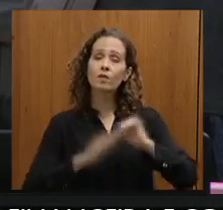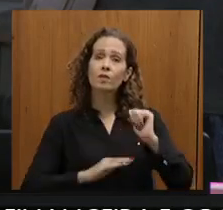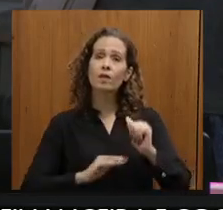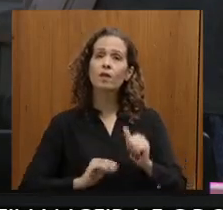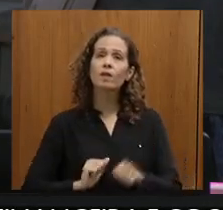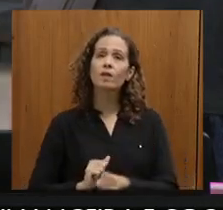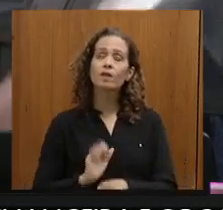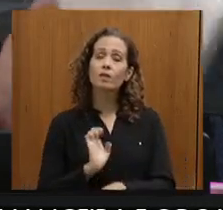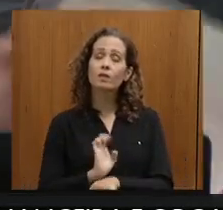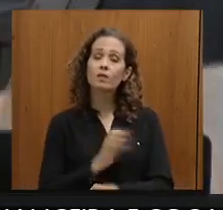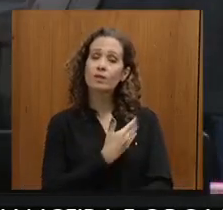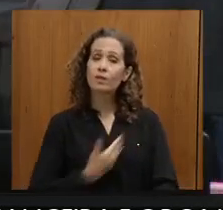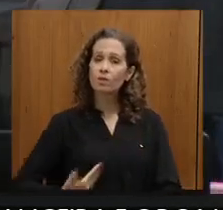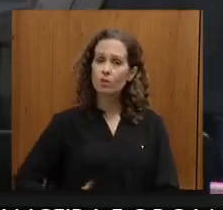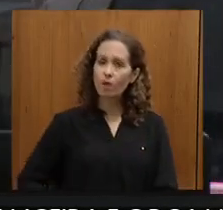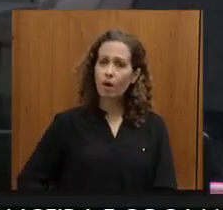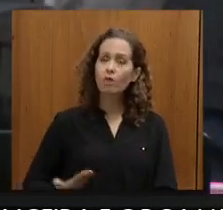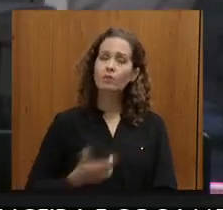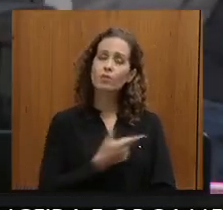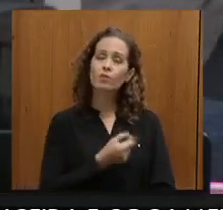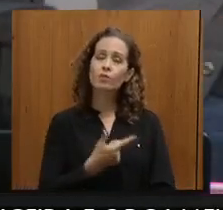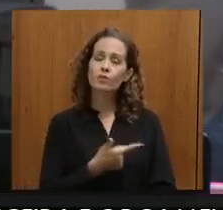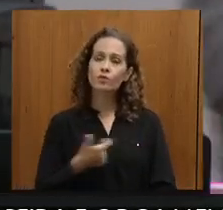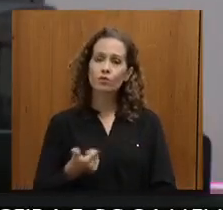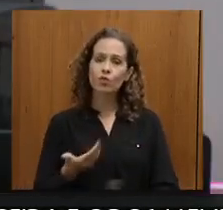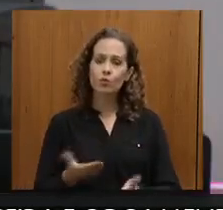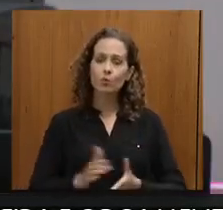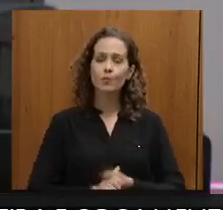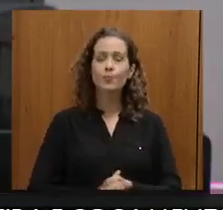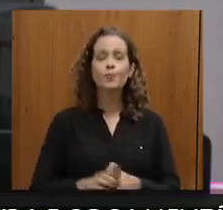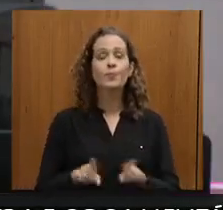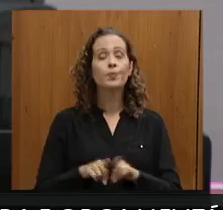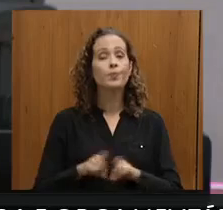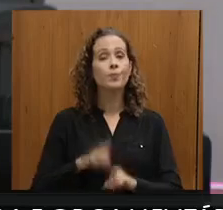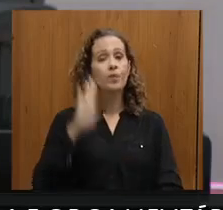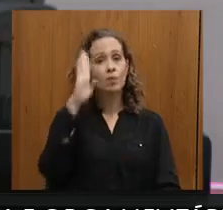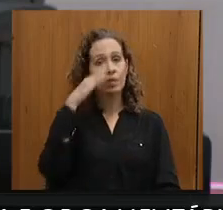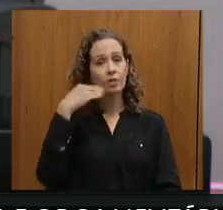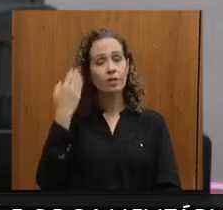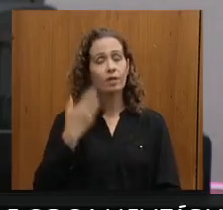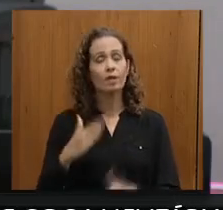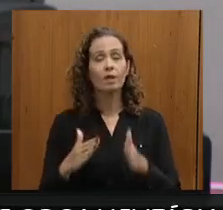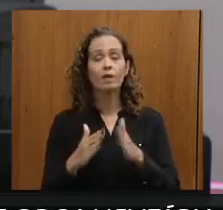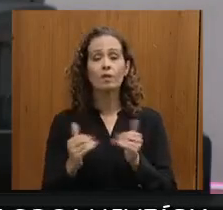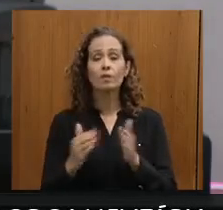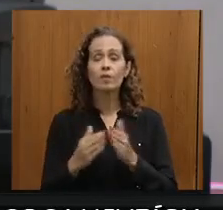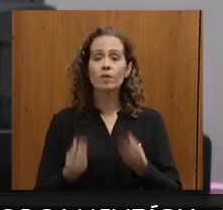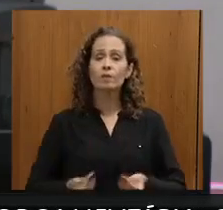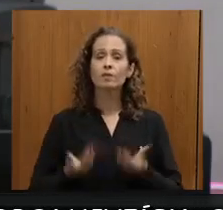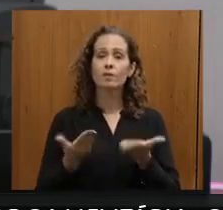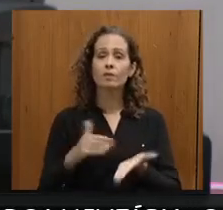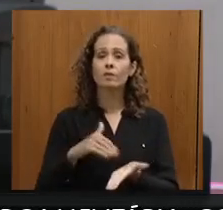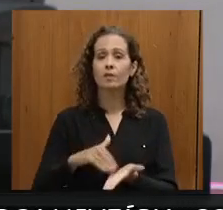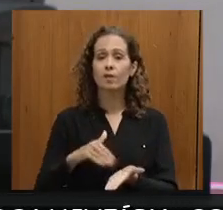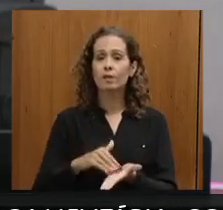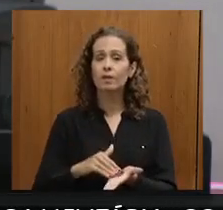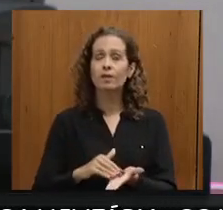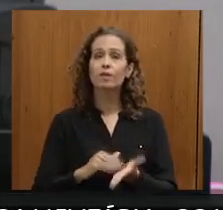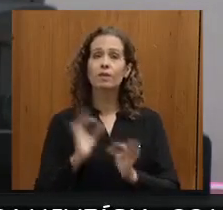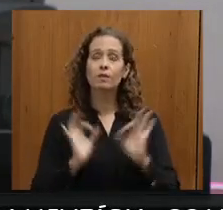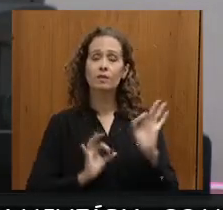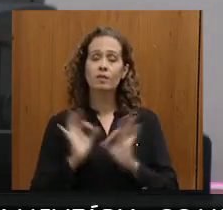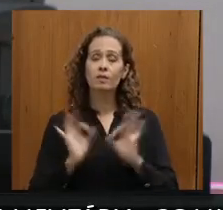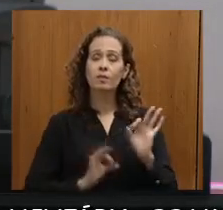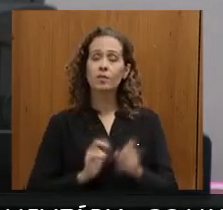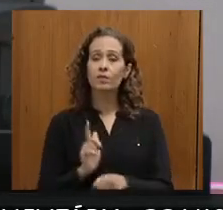estadual, ainda no exercício de 2021. Autoria da deputada Beatriz Serqueira, requer que seja encaminhada à Secretaria de Estado de Planejamento e